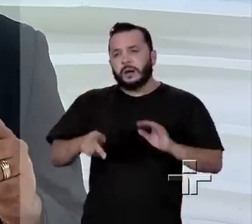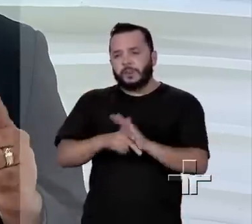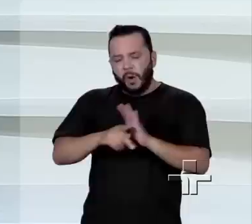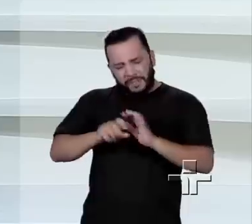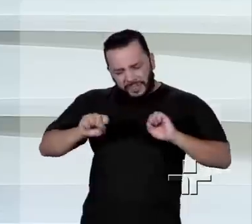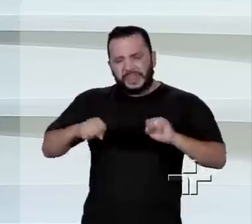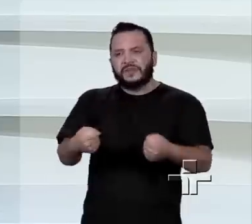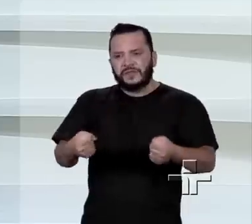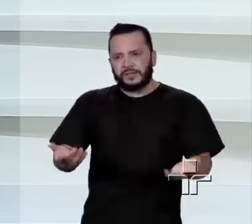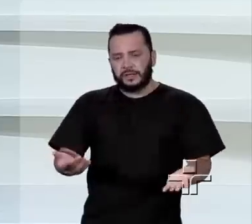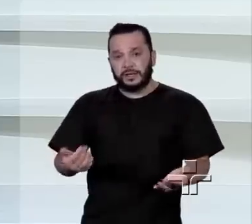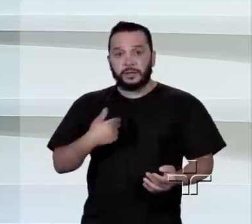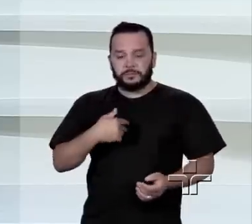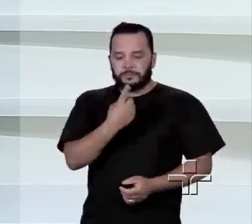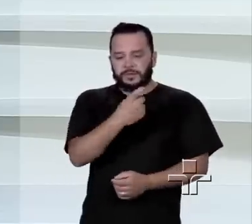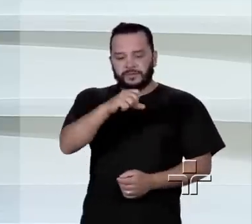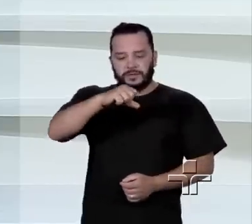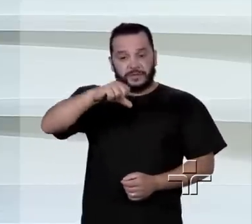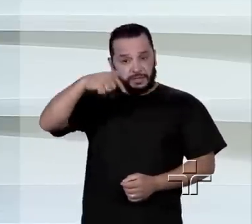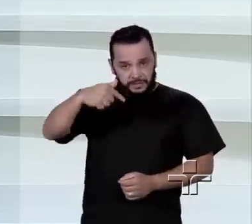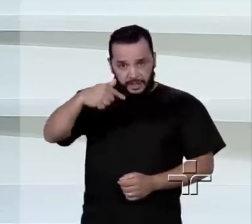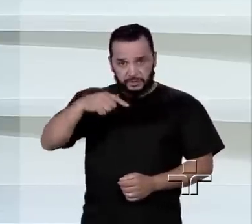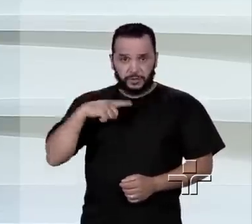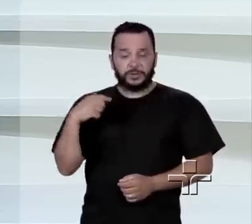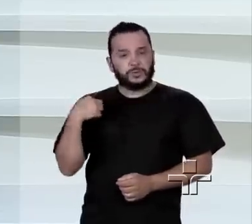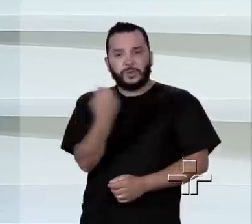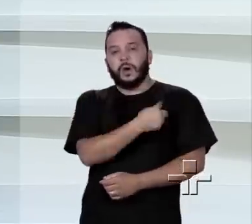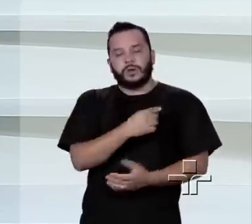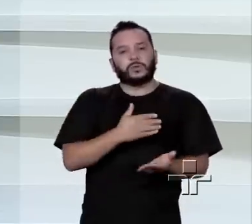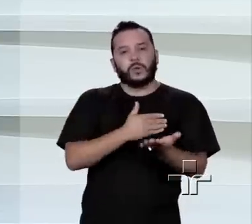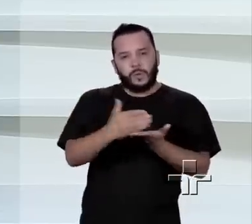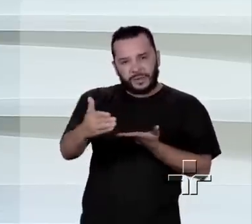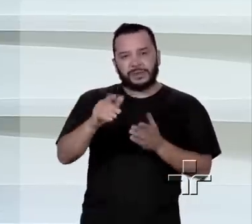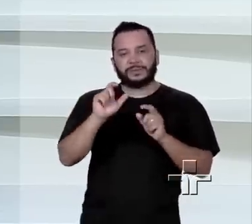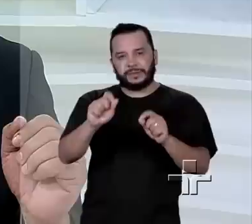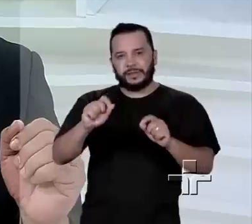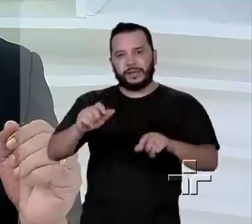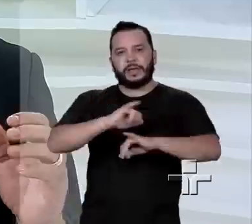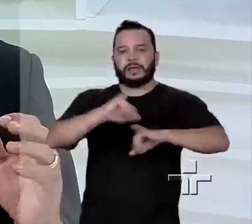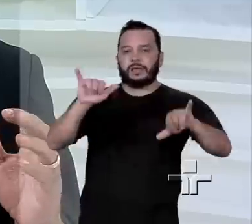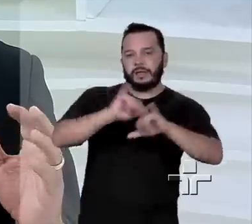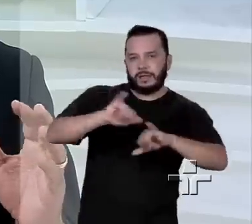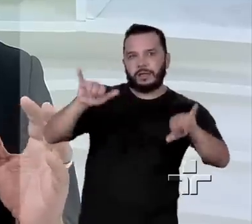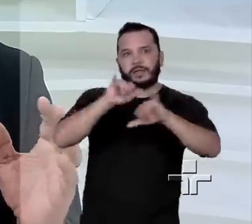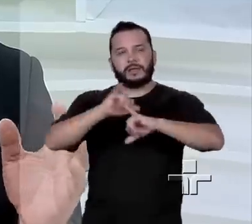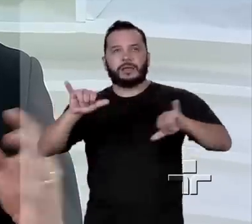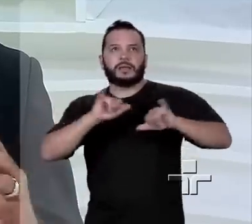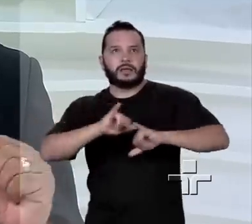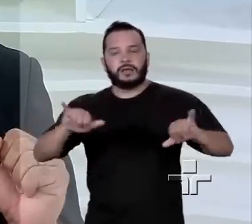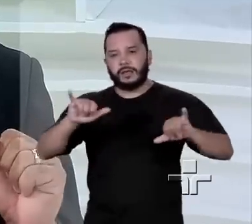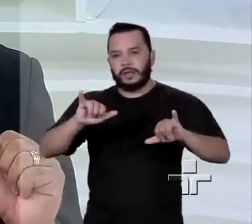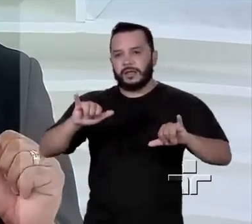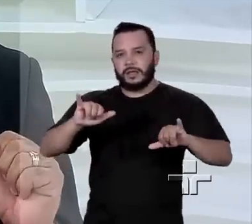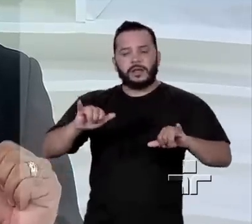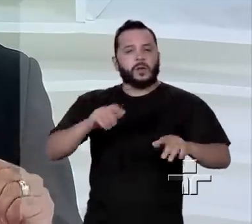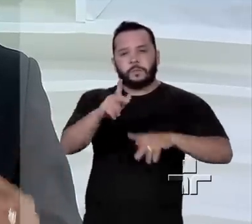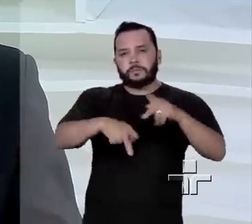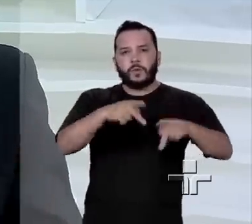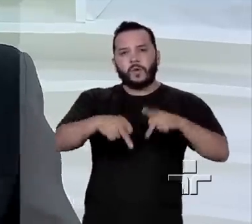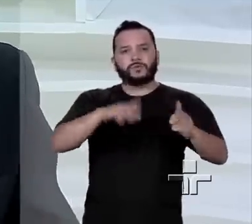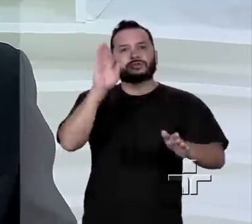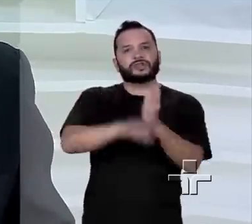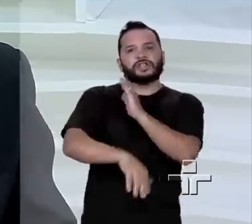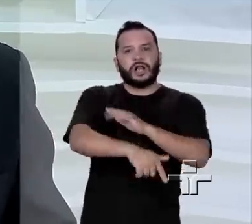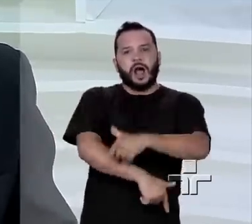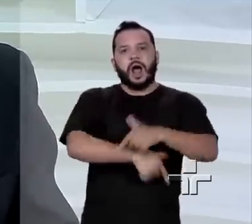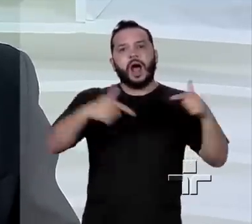em 97, começamos as campanhas demagógicas dizendo vamos desarmar a população, o que